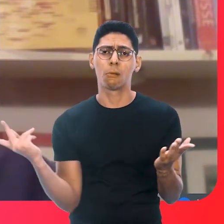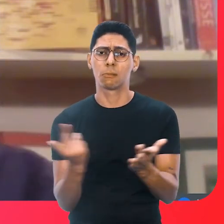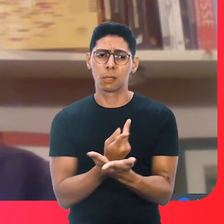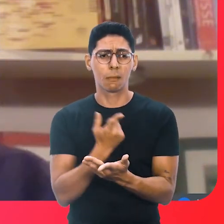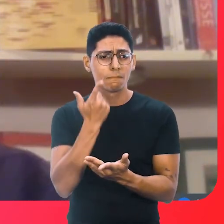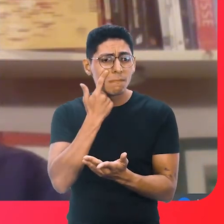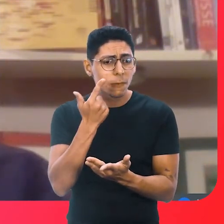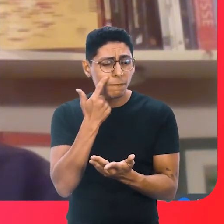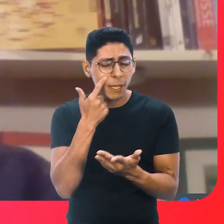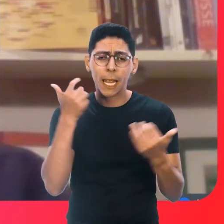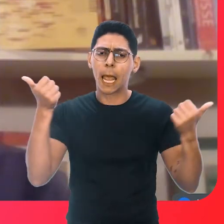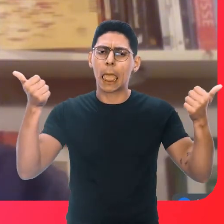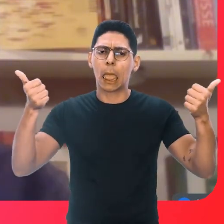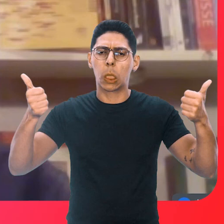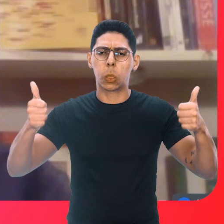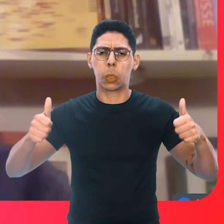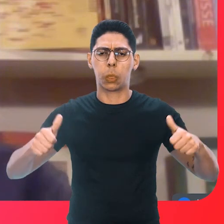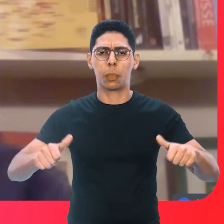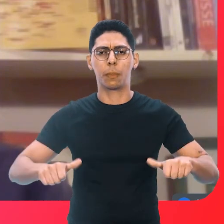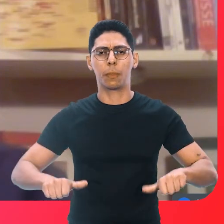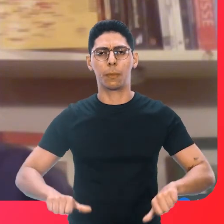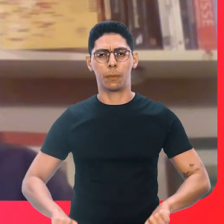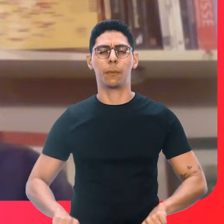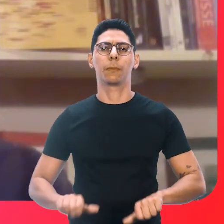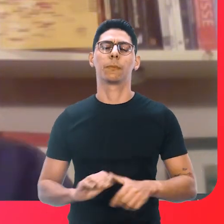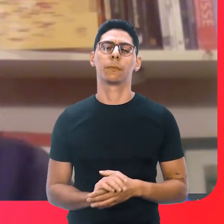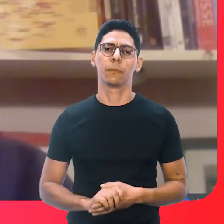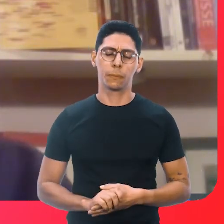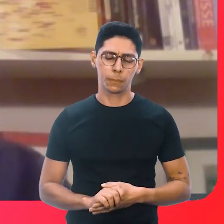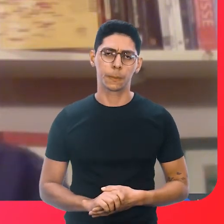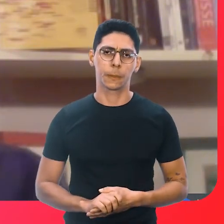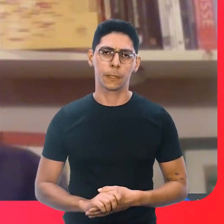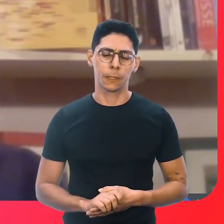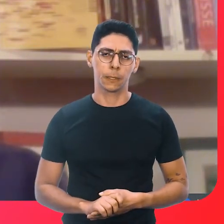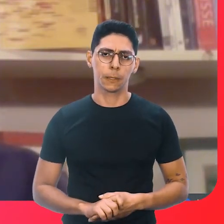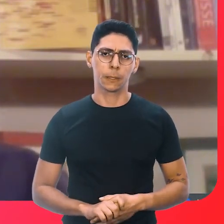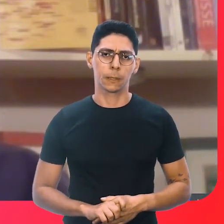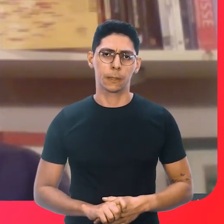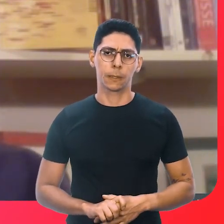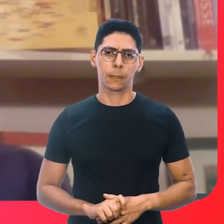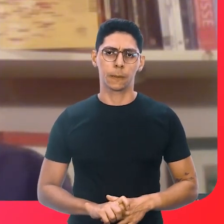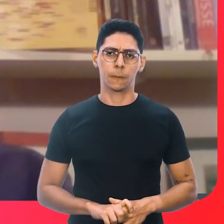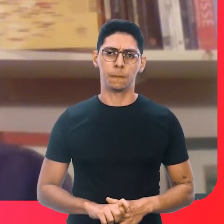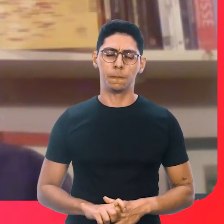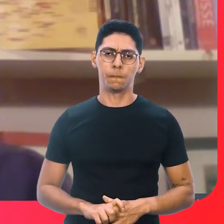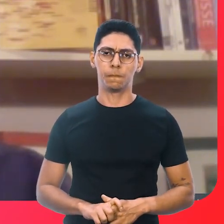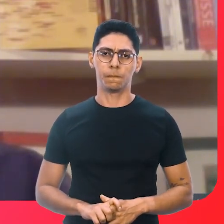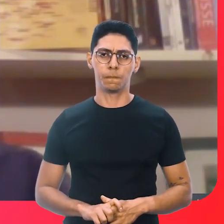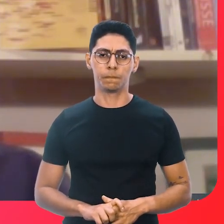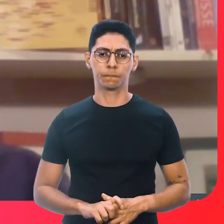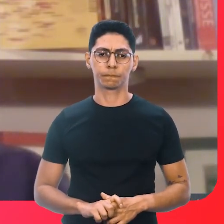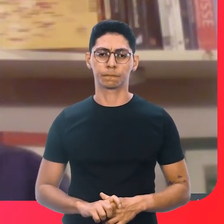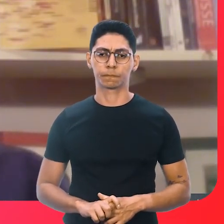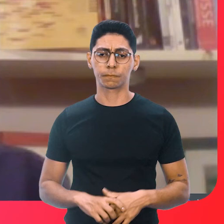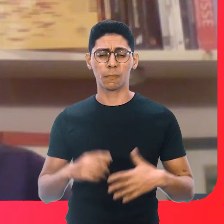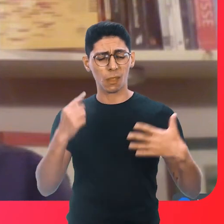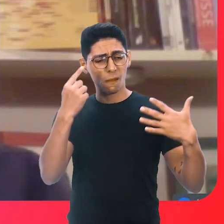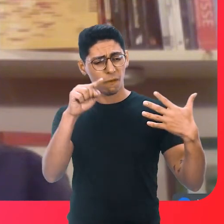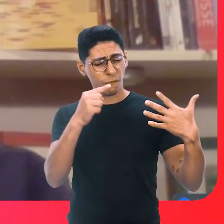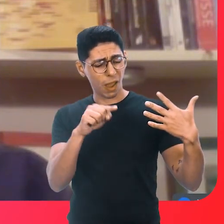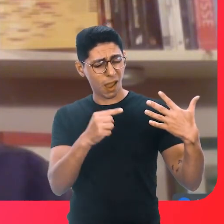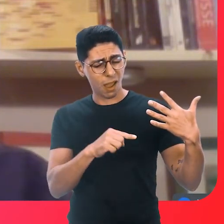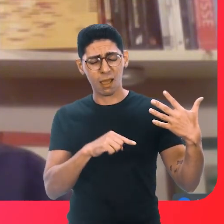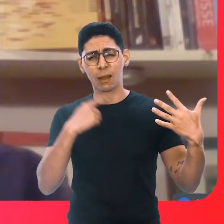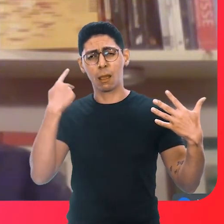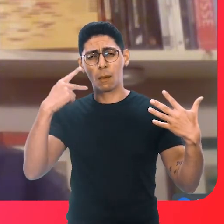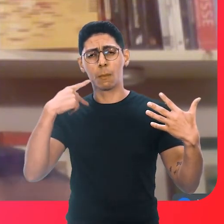vimos com tristeza aí a derrocada, né, de um conjunto de políticas